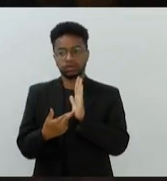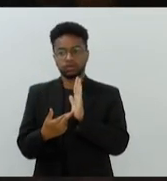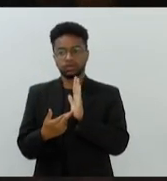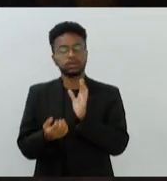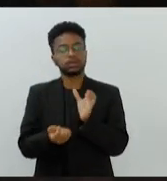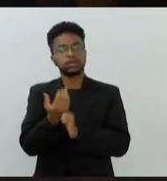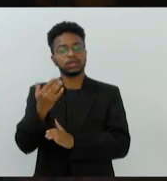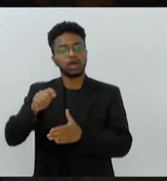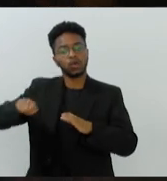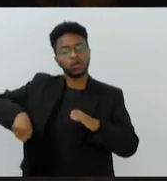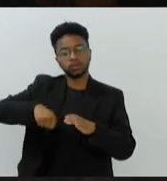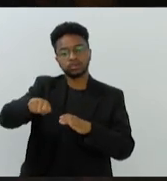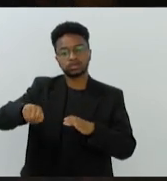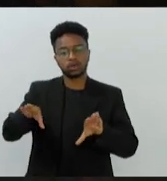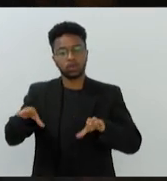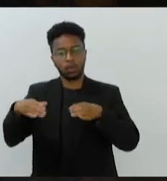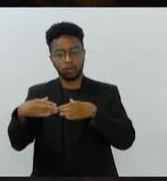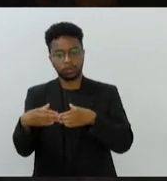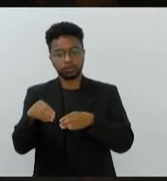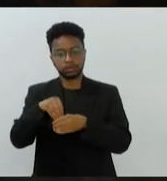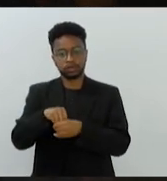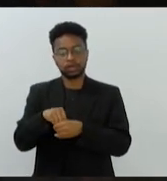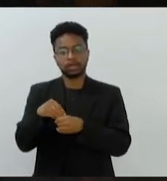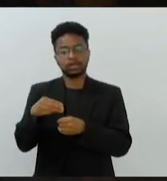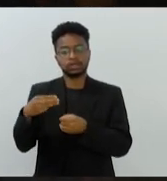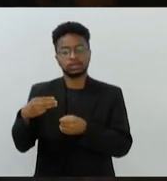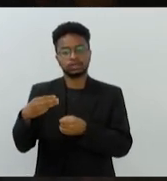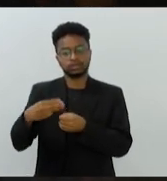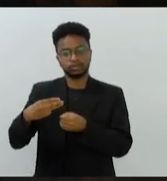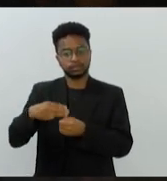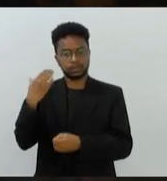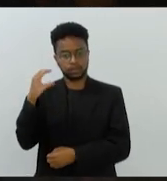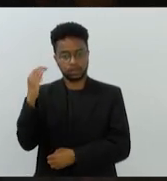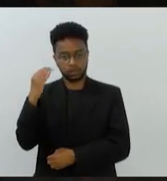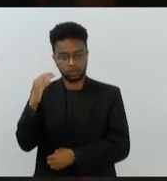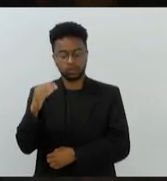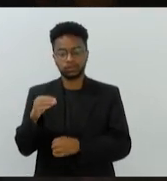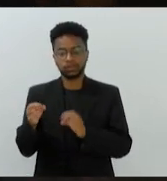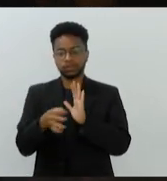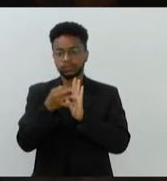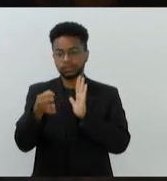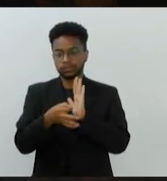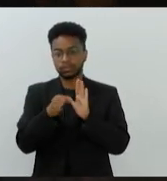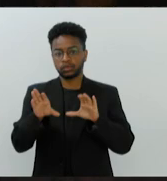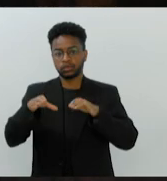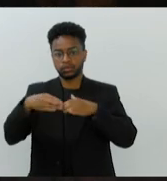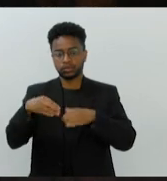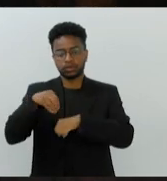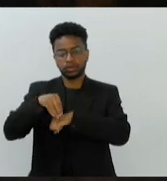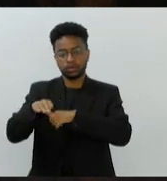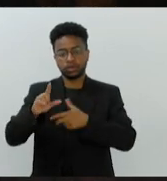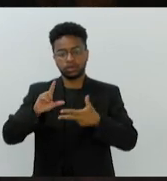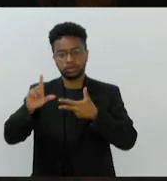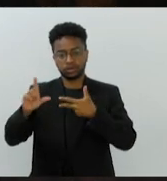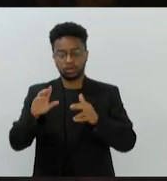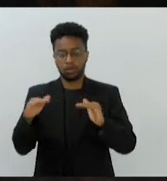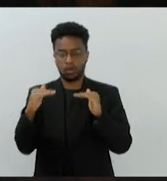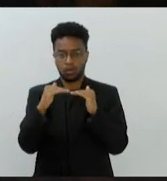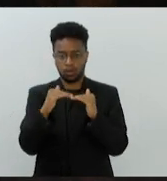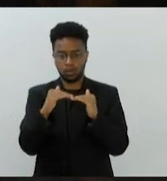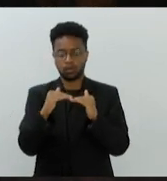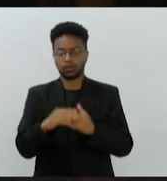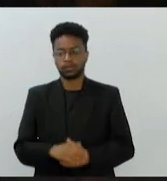de cozinhas comunitárias no município de Niterói. Parecer da Comissão de Indicações Legislativas